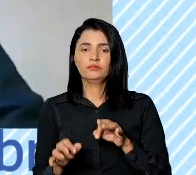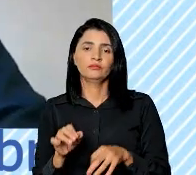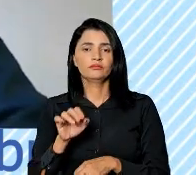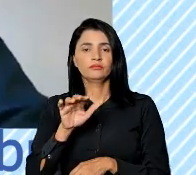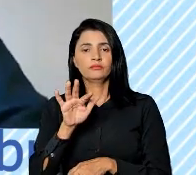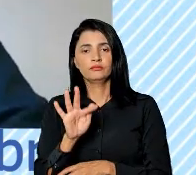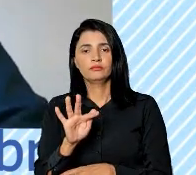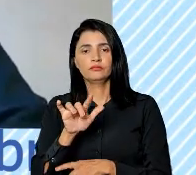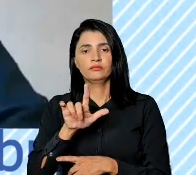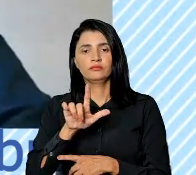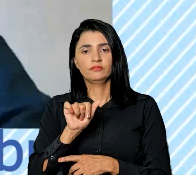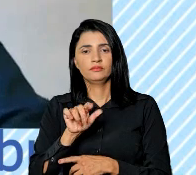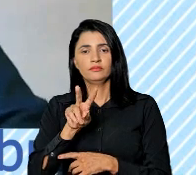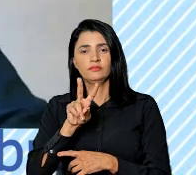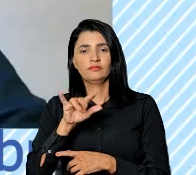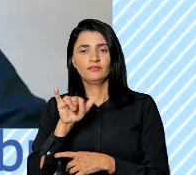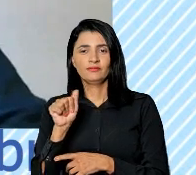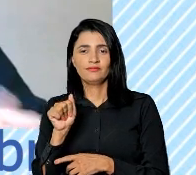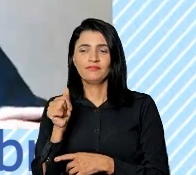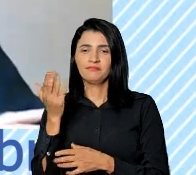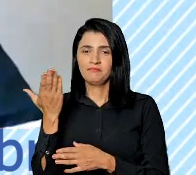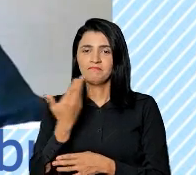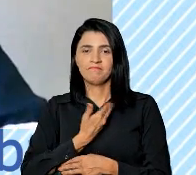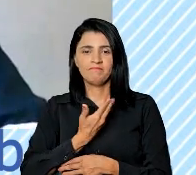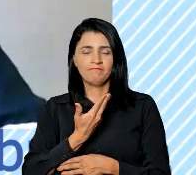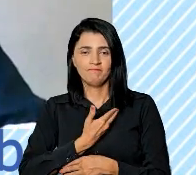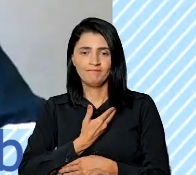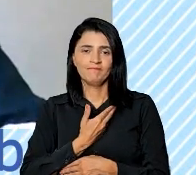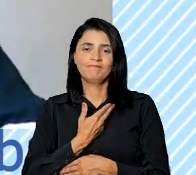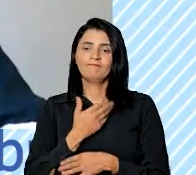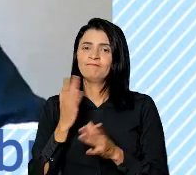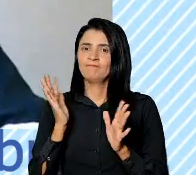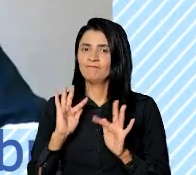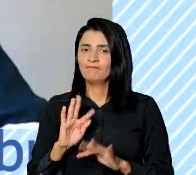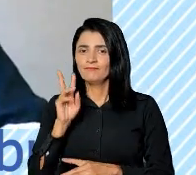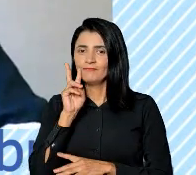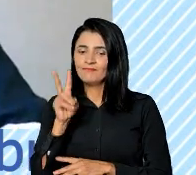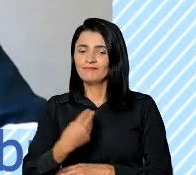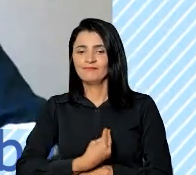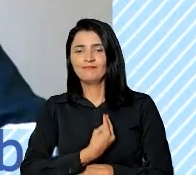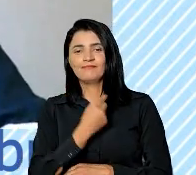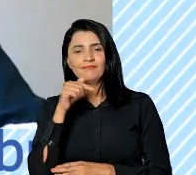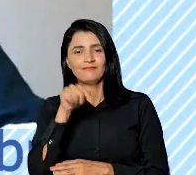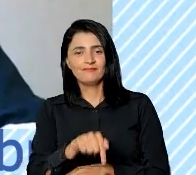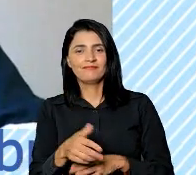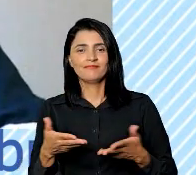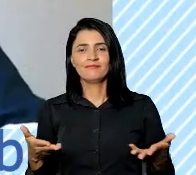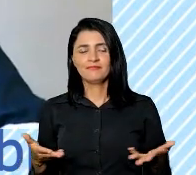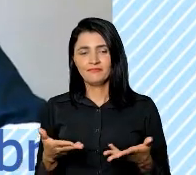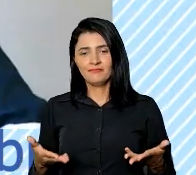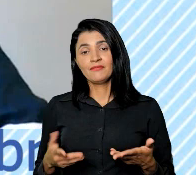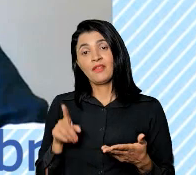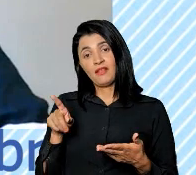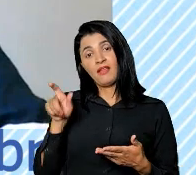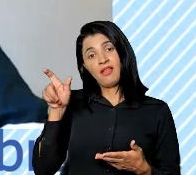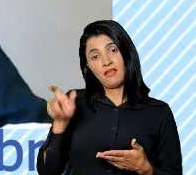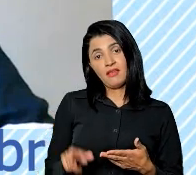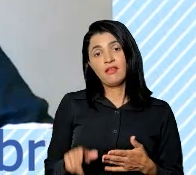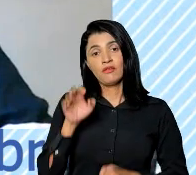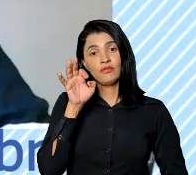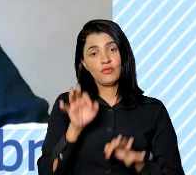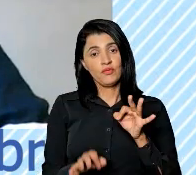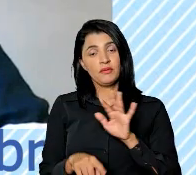minha dileta amiga. É uma satisfação muito grande tê-la conosco, Flávia, ela que é juíza de direito,